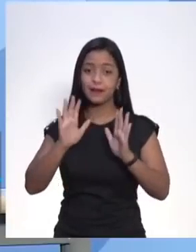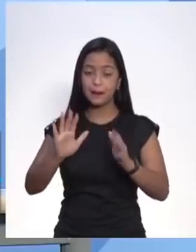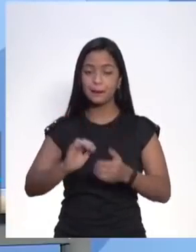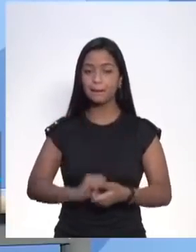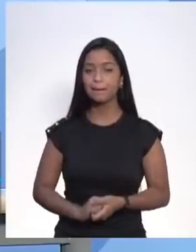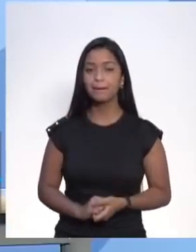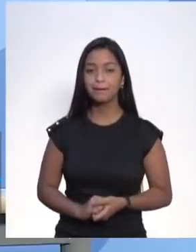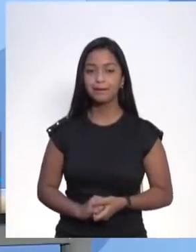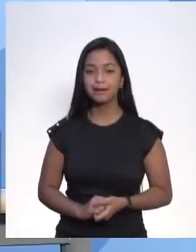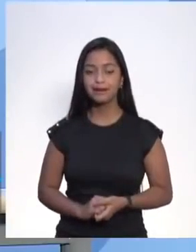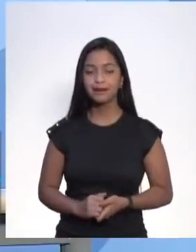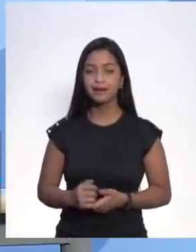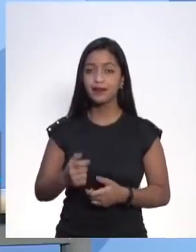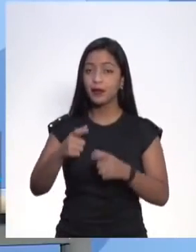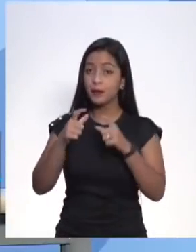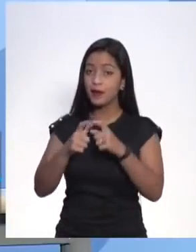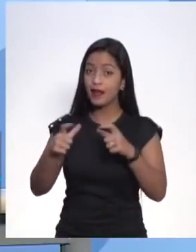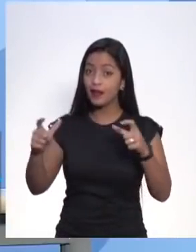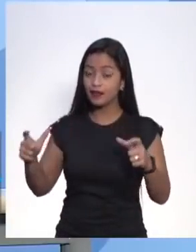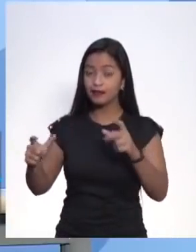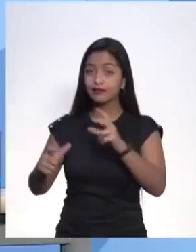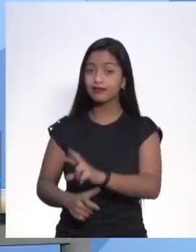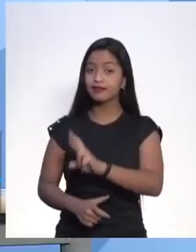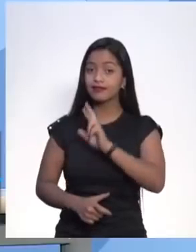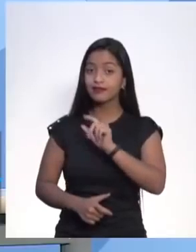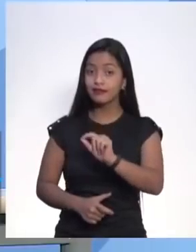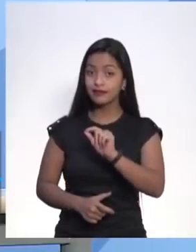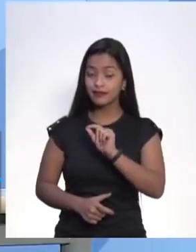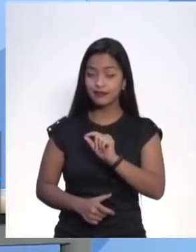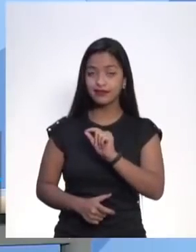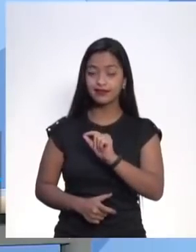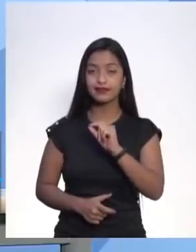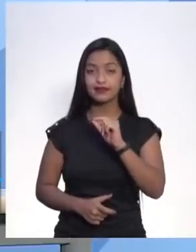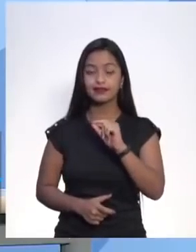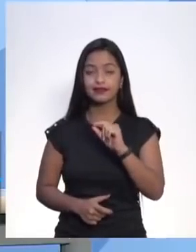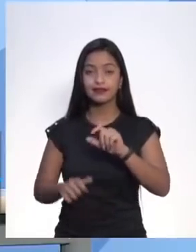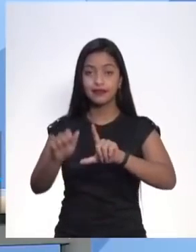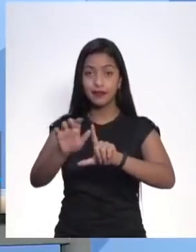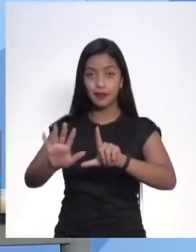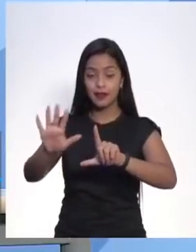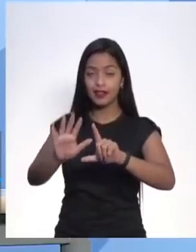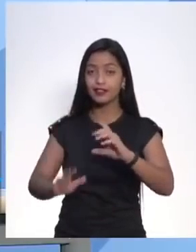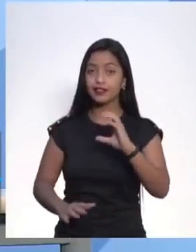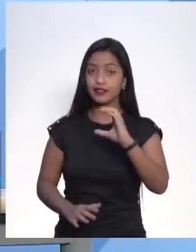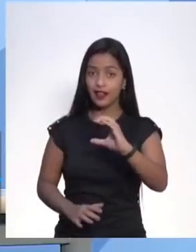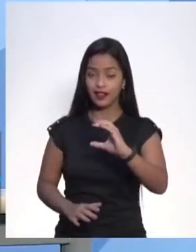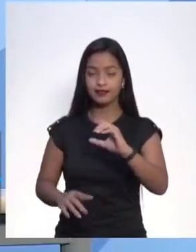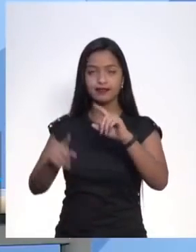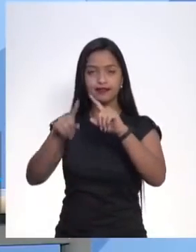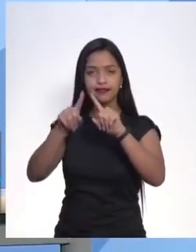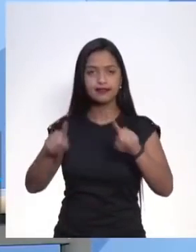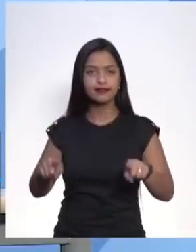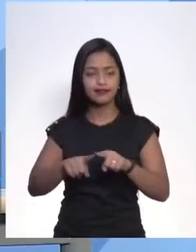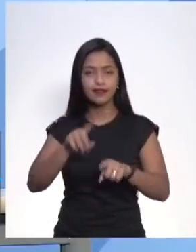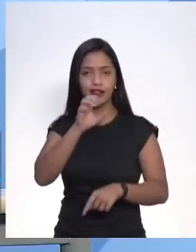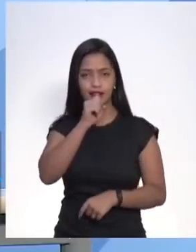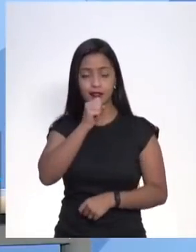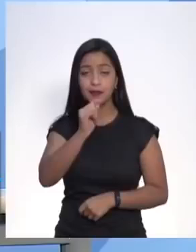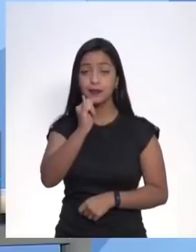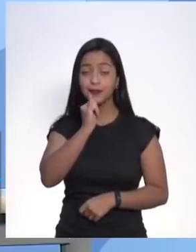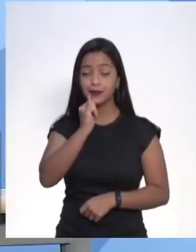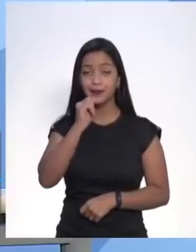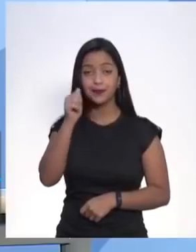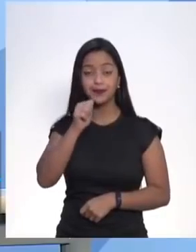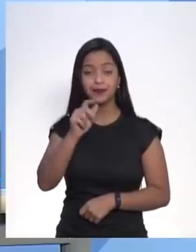foi quase a maioria que comentou que a figura C, que é o triângulo laranja. Por exemplo, da professora